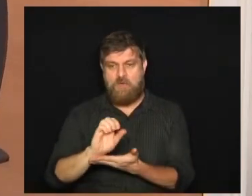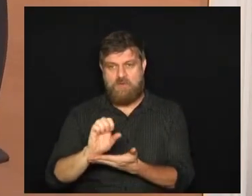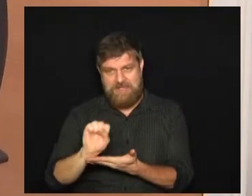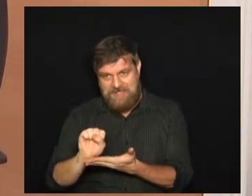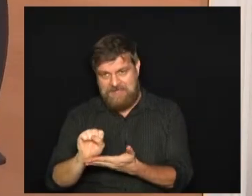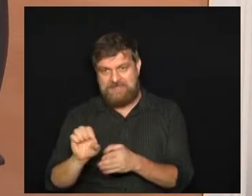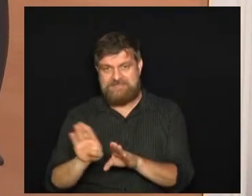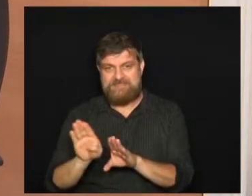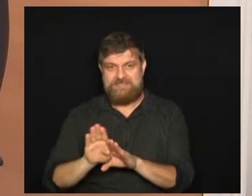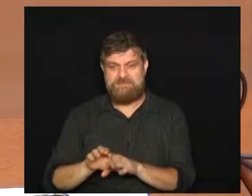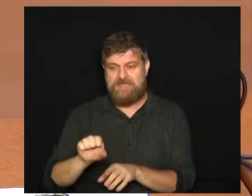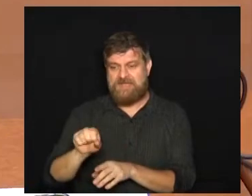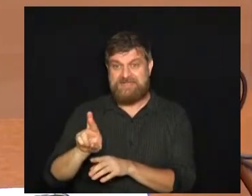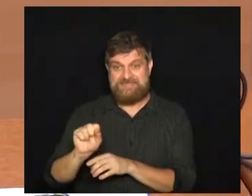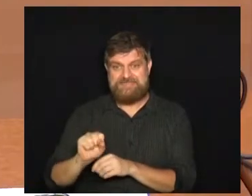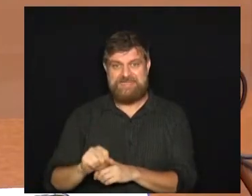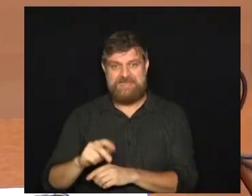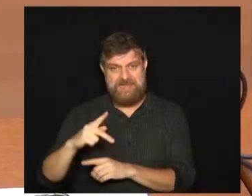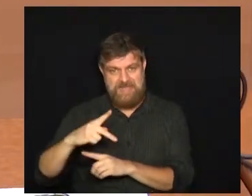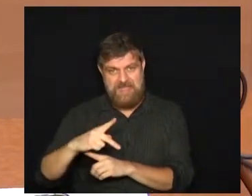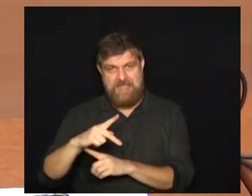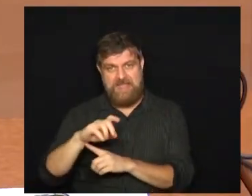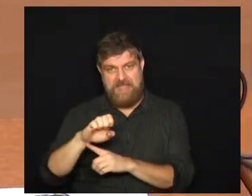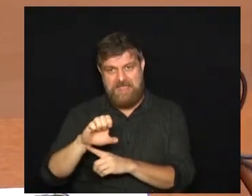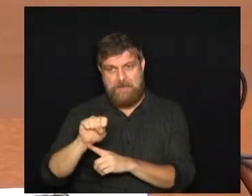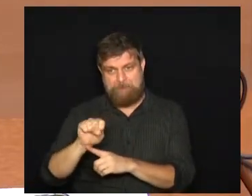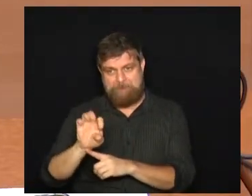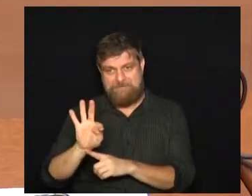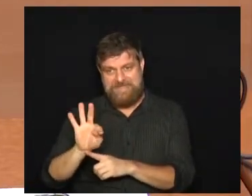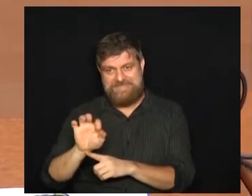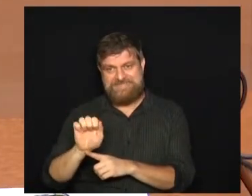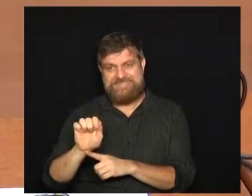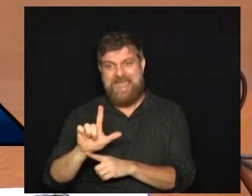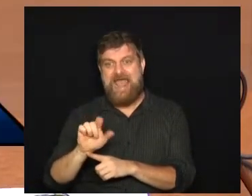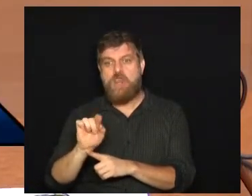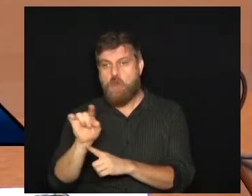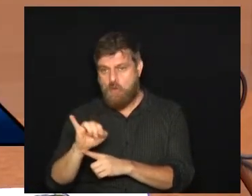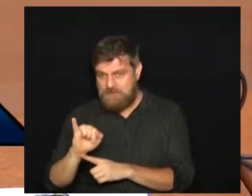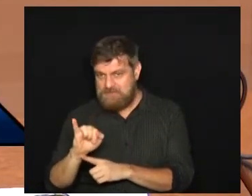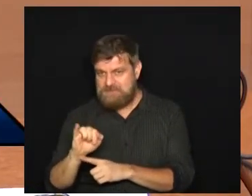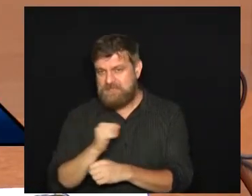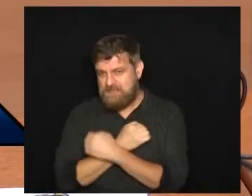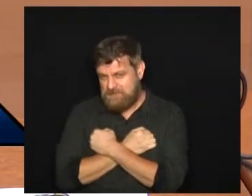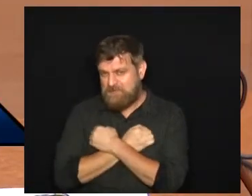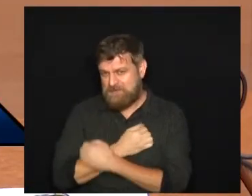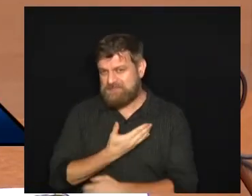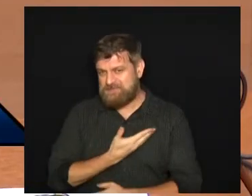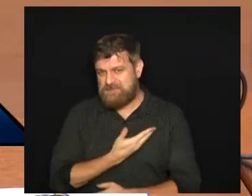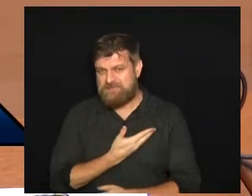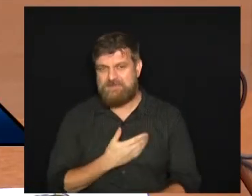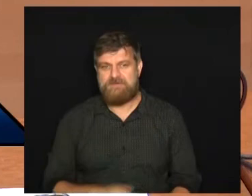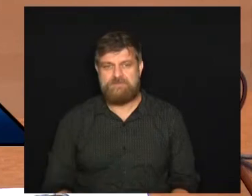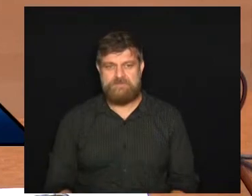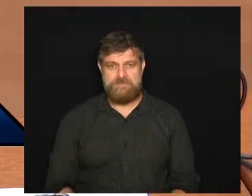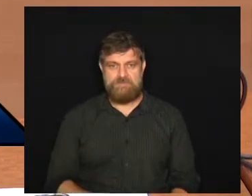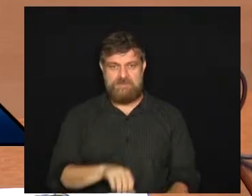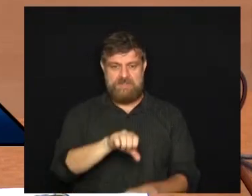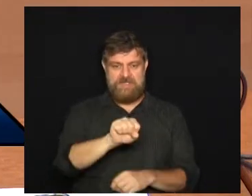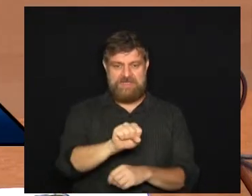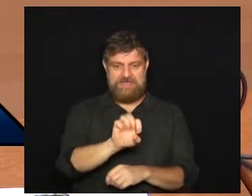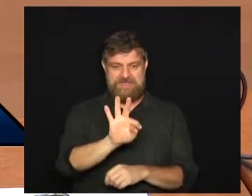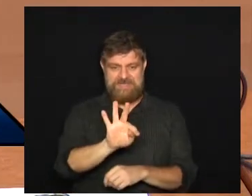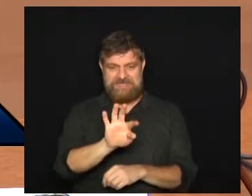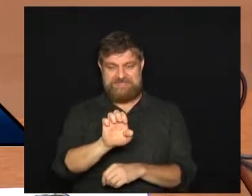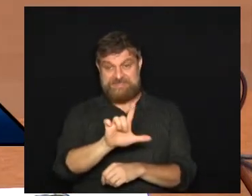a Sara da Pestalozzi, mando um abraço lá ao Daniel, a Estela também do Instituto Norberto